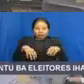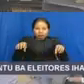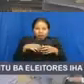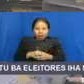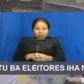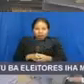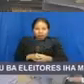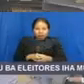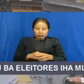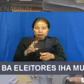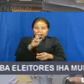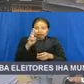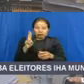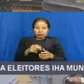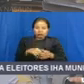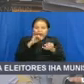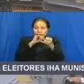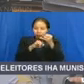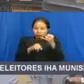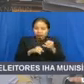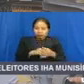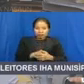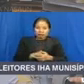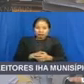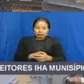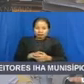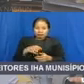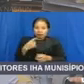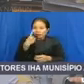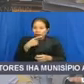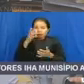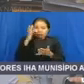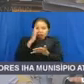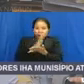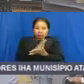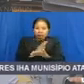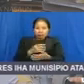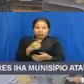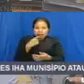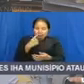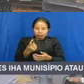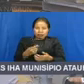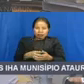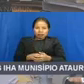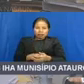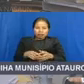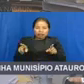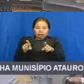Então, a execução, né? To ONA Rohan Atuho. Se eu intervenho, né? Nem cana se buat